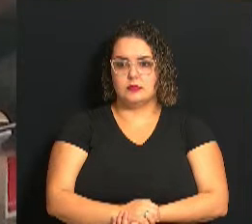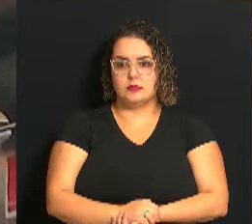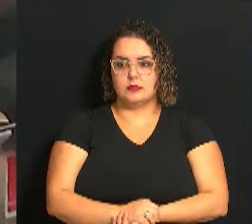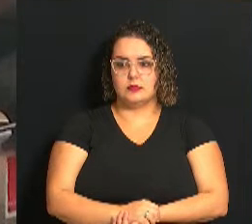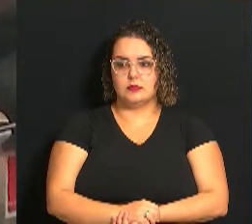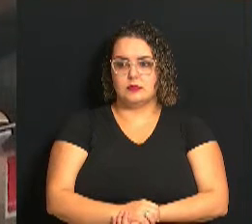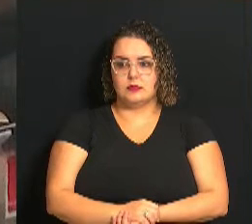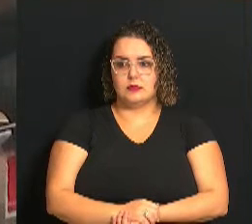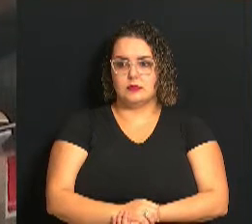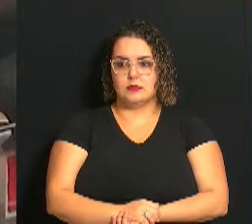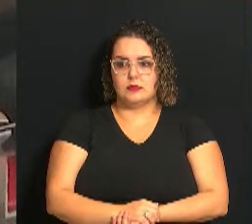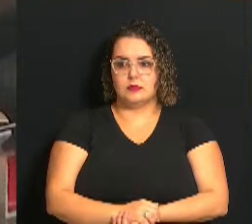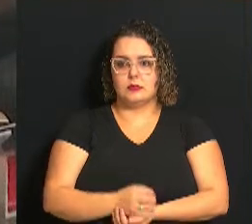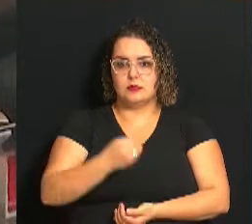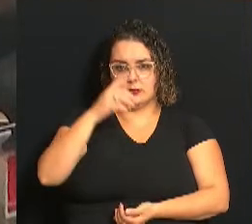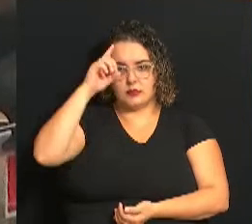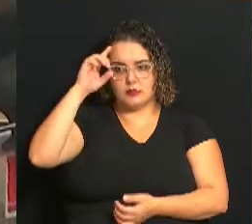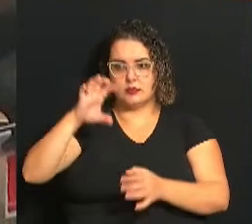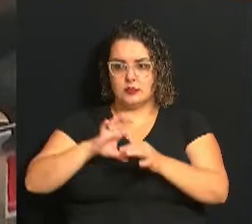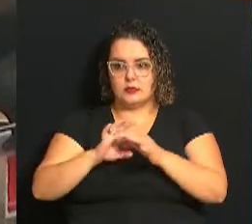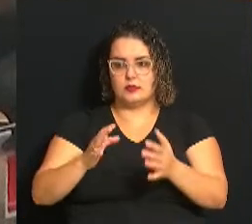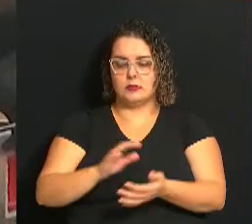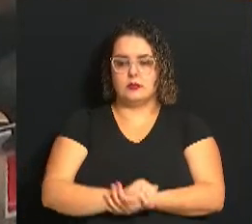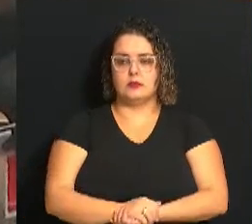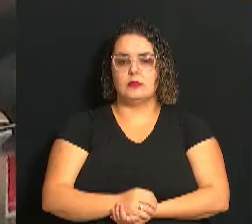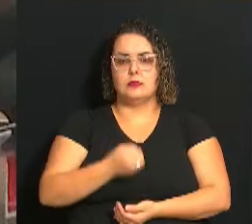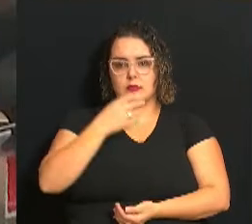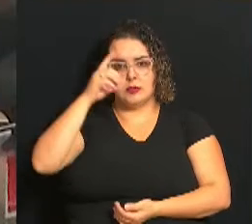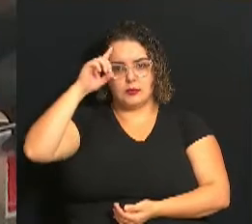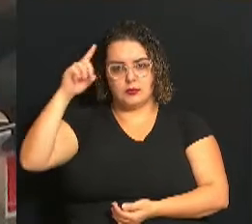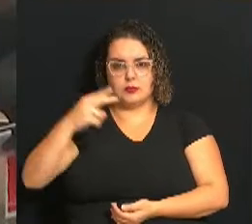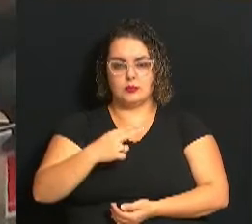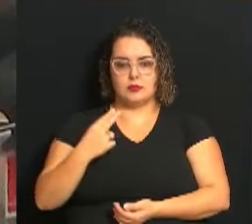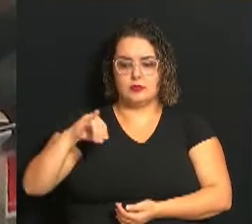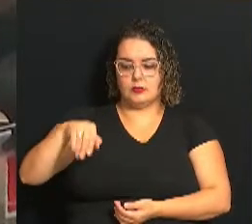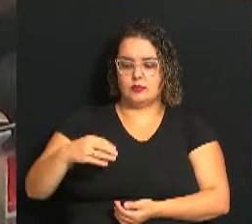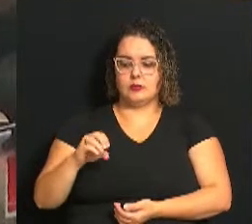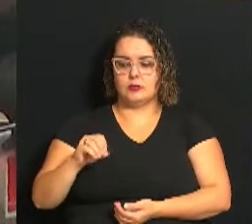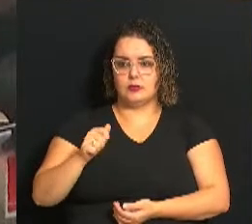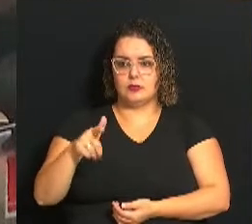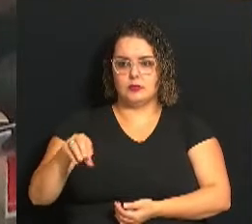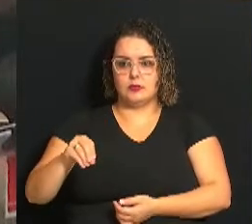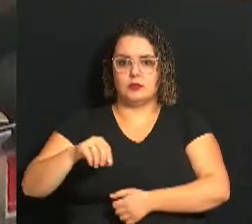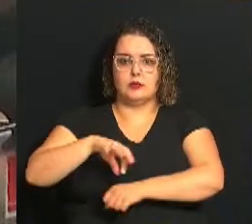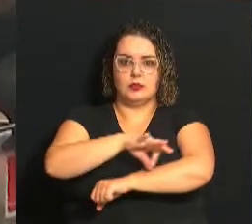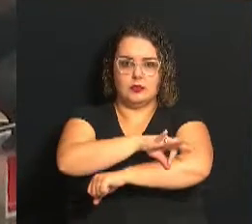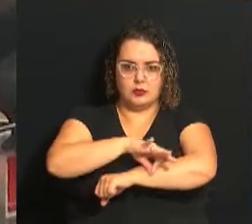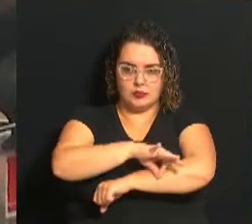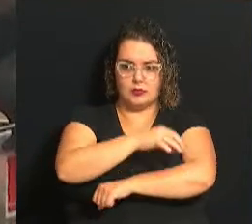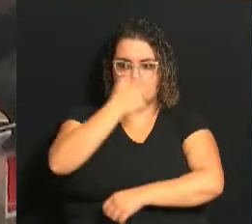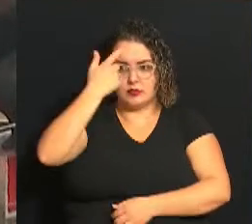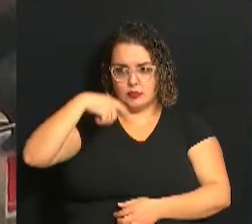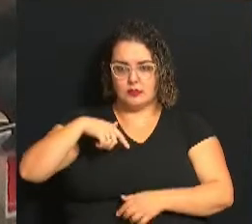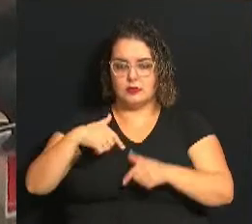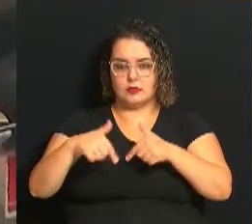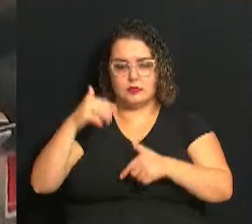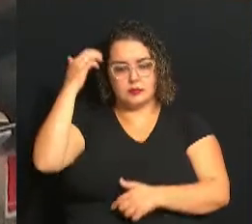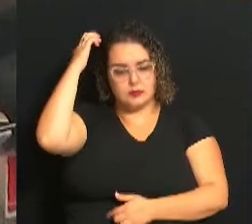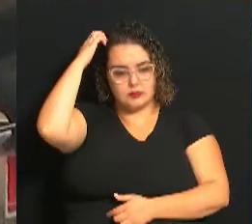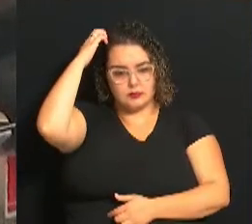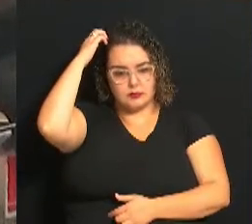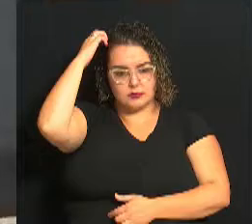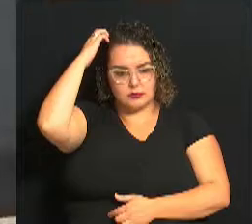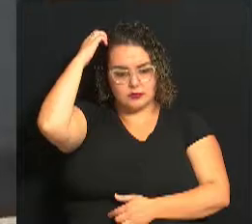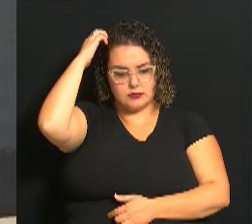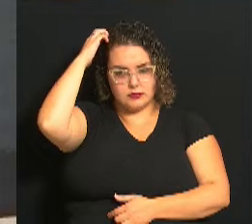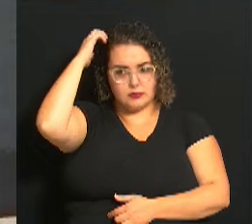Bom dia, fica à vontade. Bom dia a todos. Como é o nome do senhor? Meu nome é João Janine, eu sou arquiteto. Trabalho há 42 anos